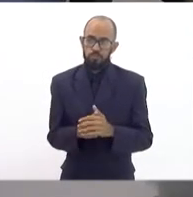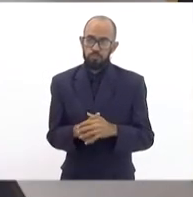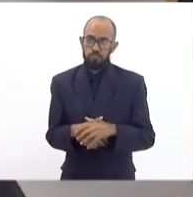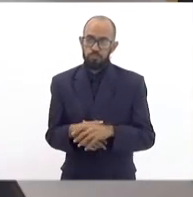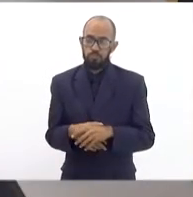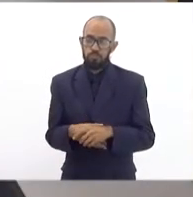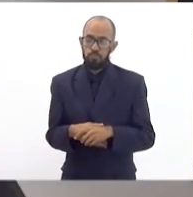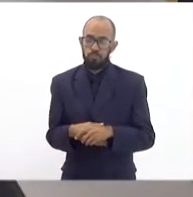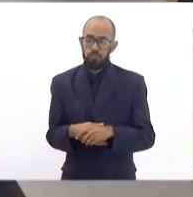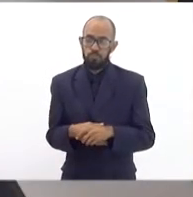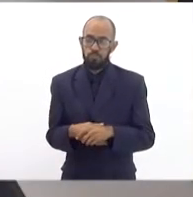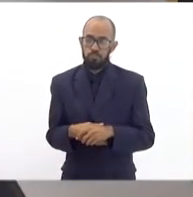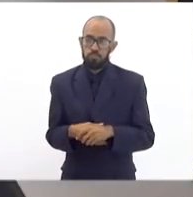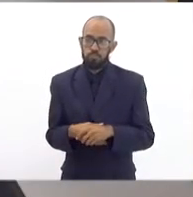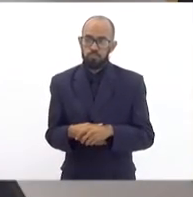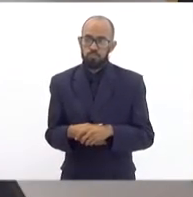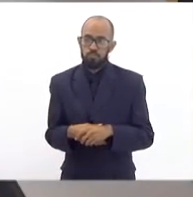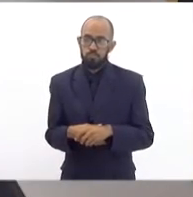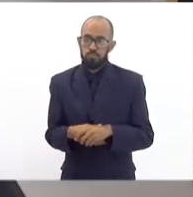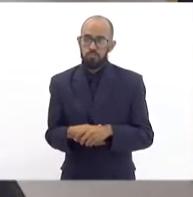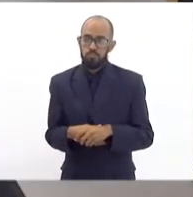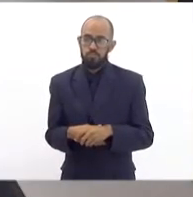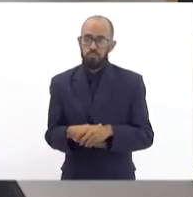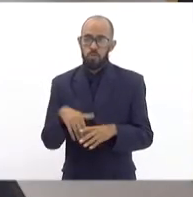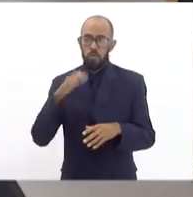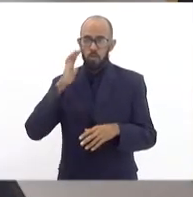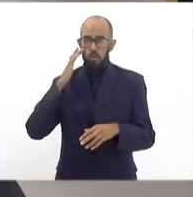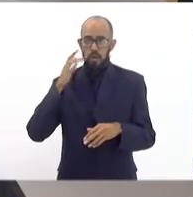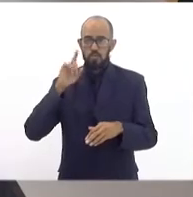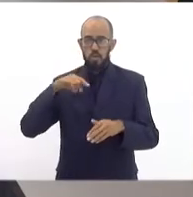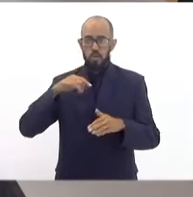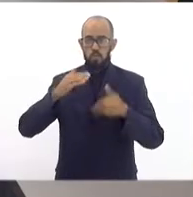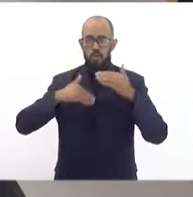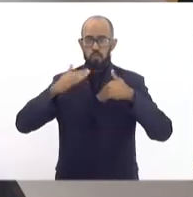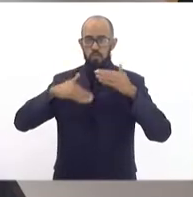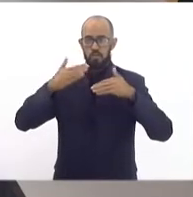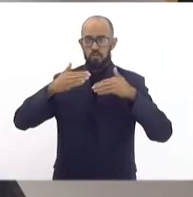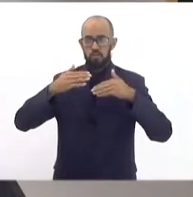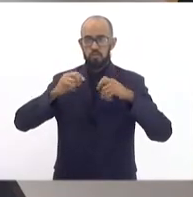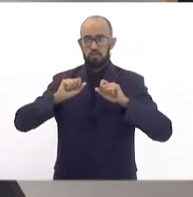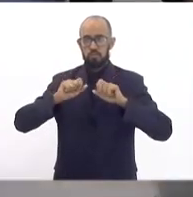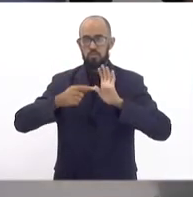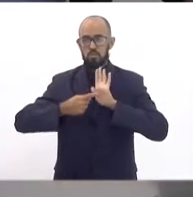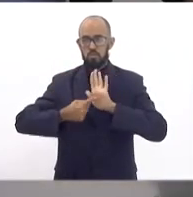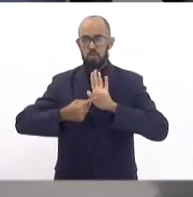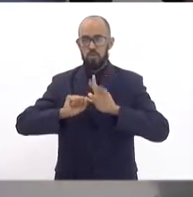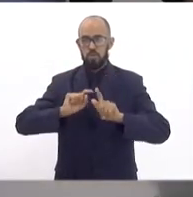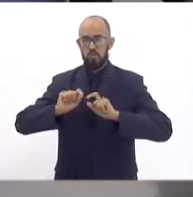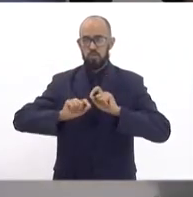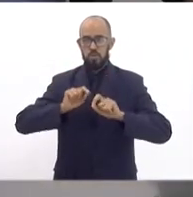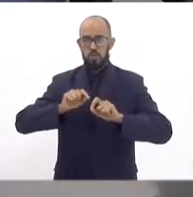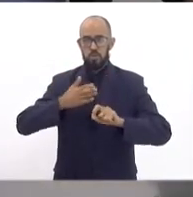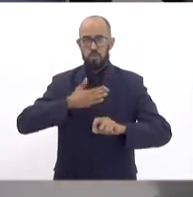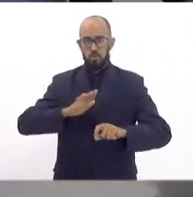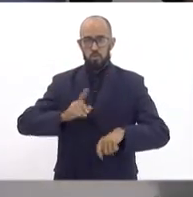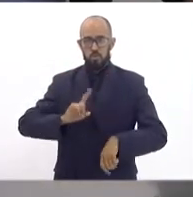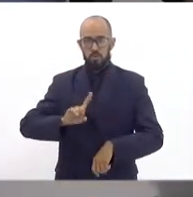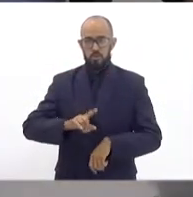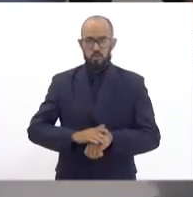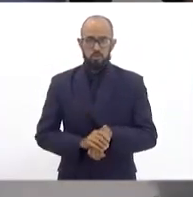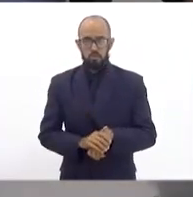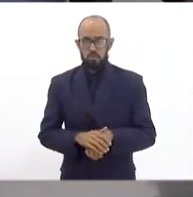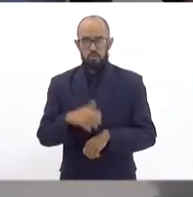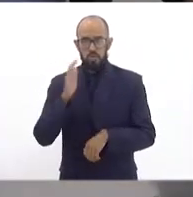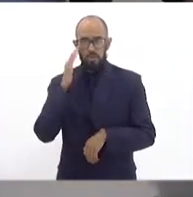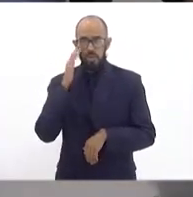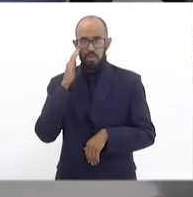realidade. Isso. Isso aqui eu acho que é um avanço no sentido de que, olha, não gostamos disso, entendemos a